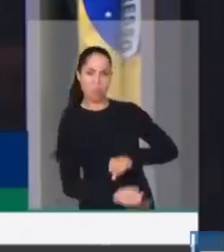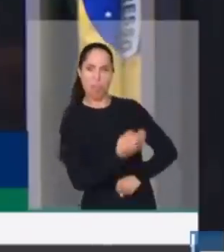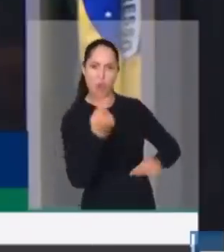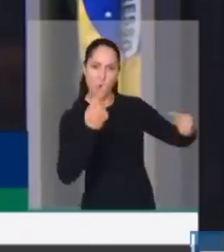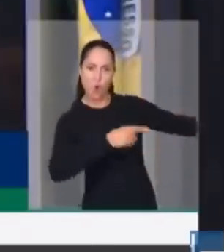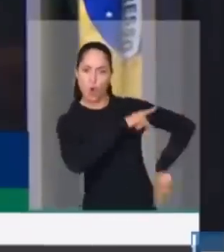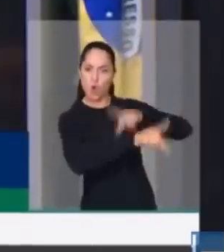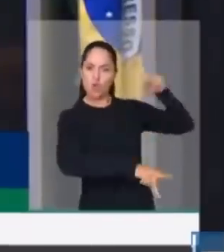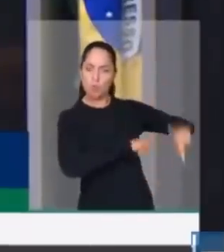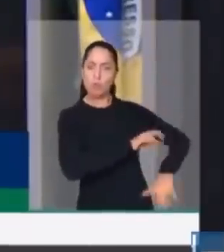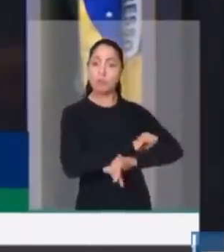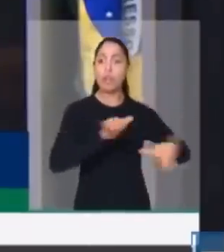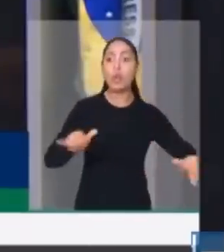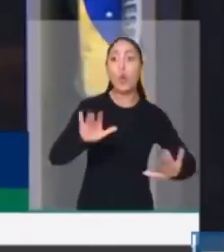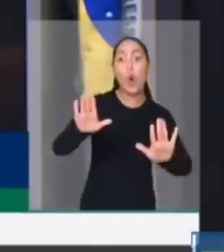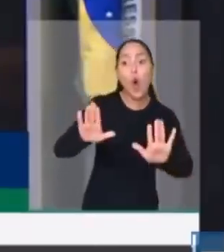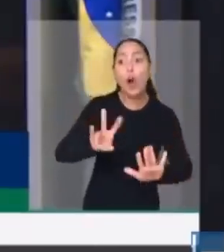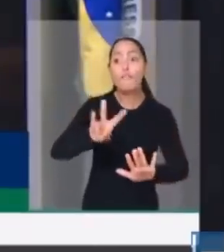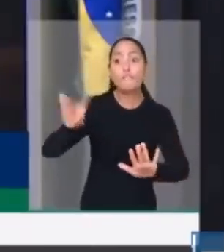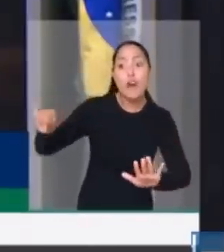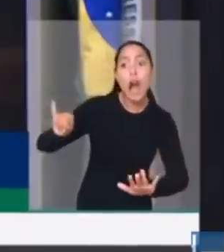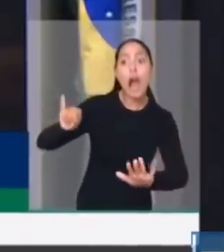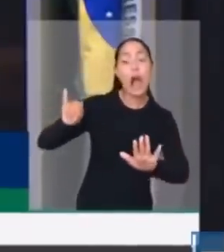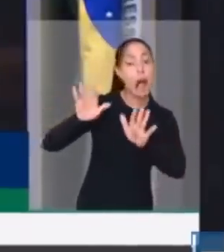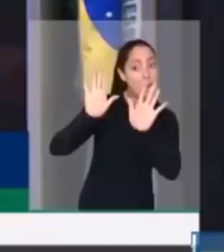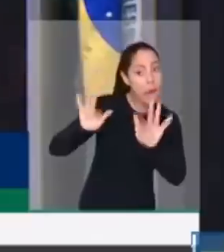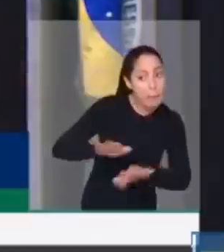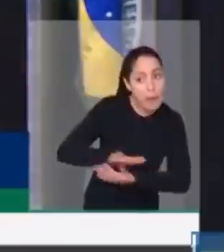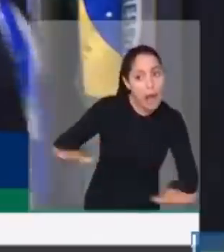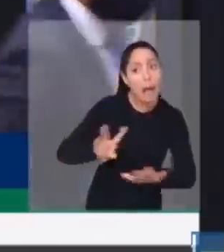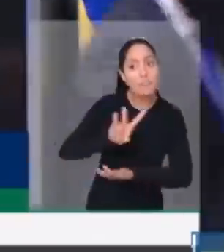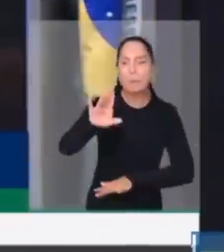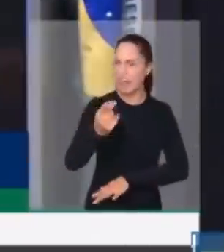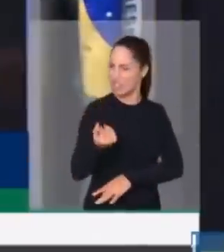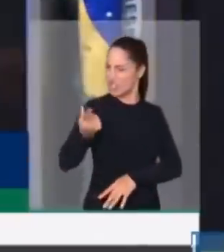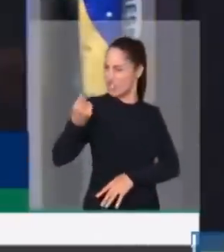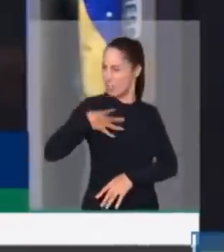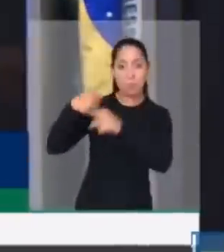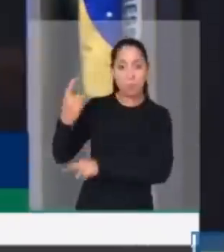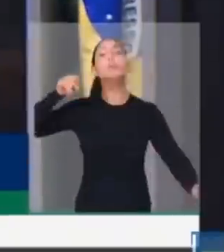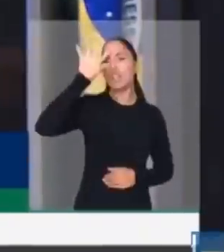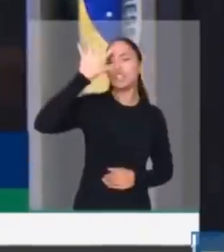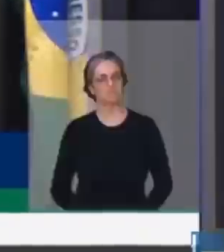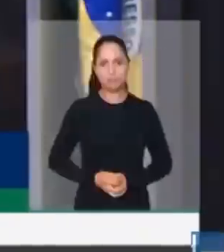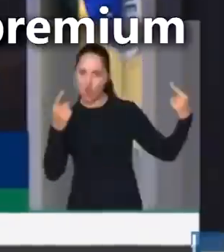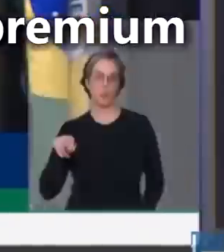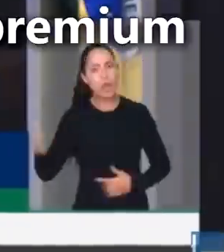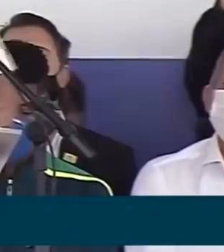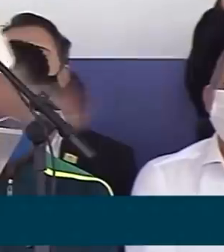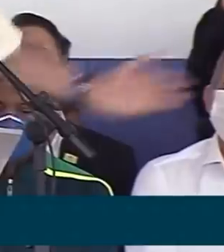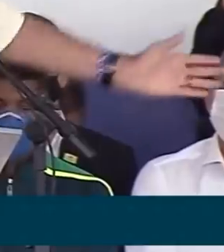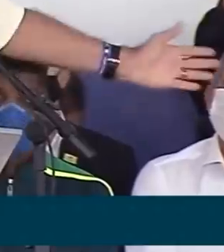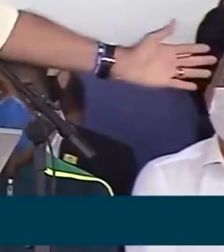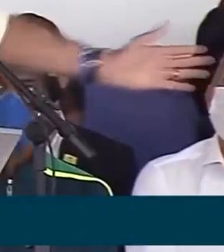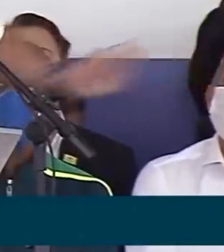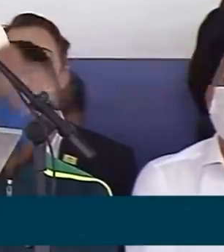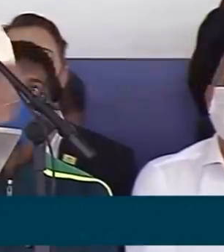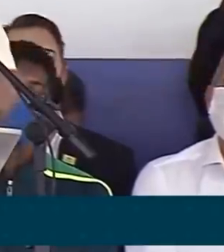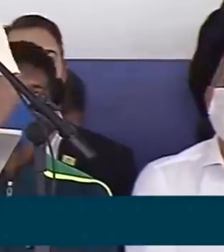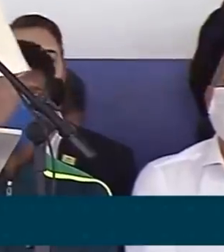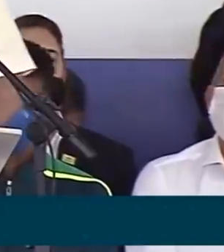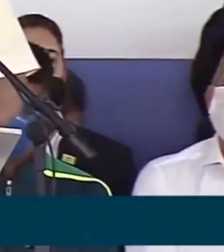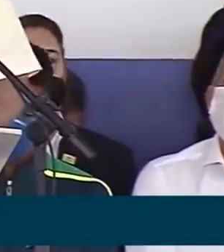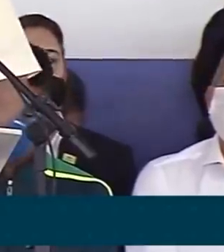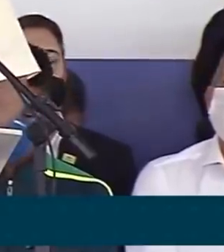com uma mata, mas deu 4 milhões de reais pro seu filho Carluxo contratar um pornozinho premium. Eu agora há